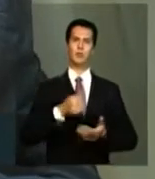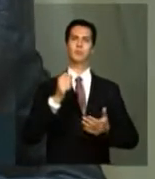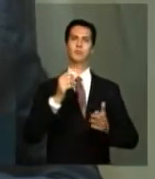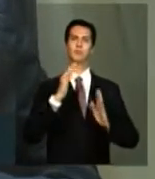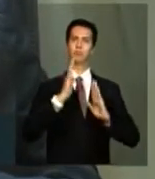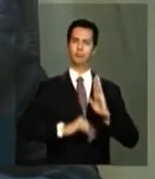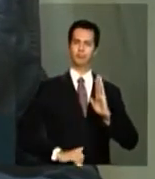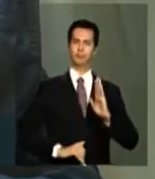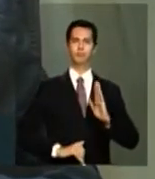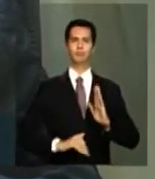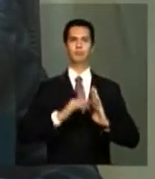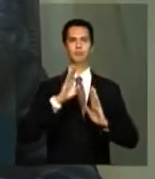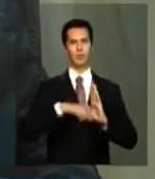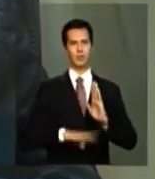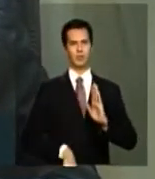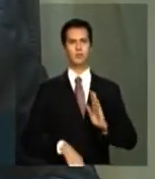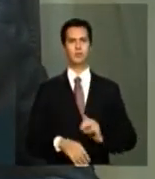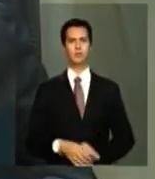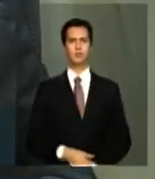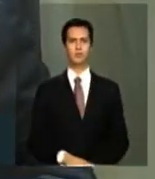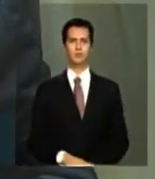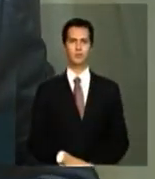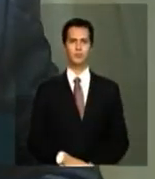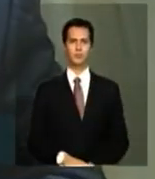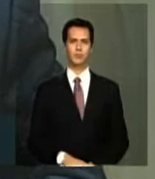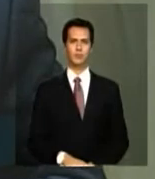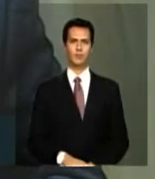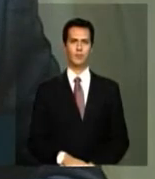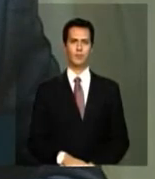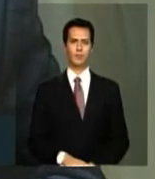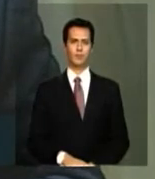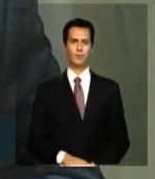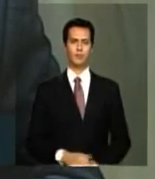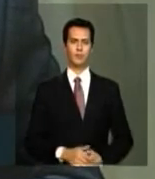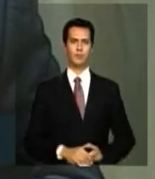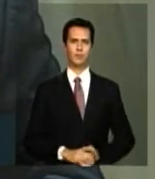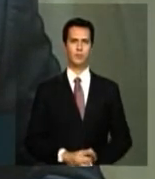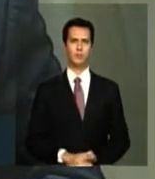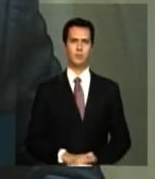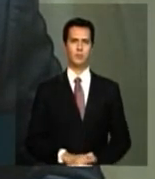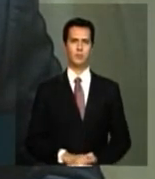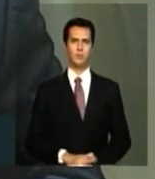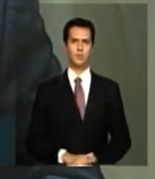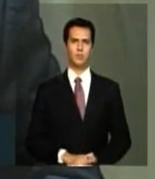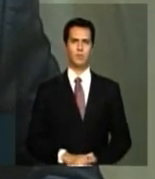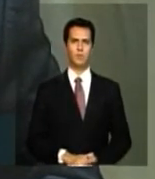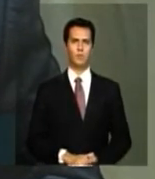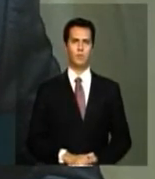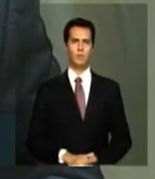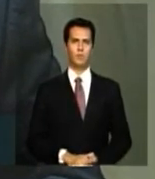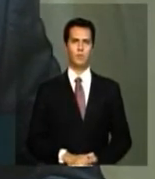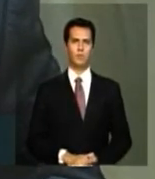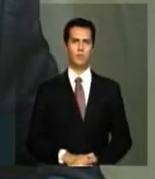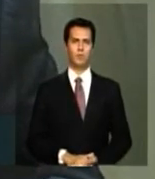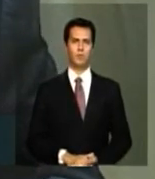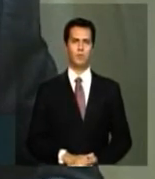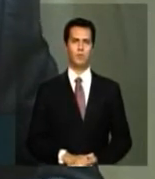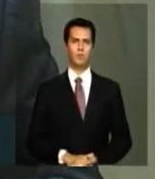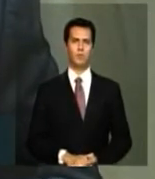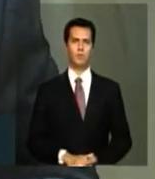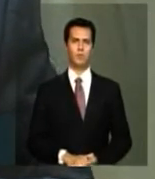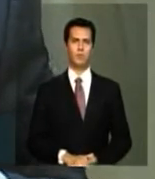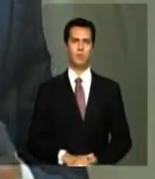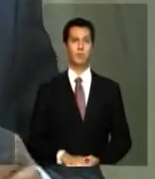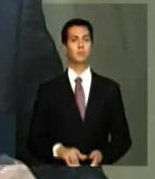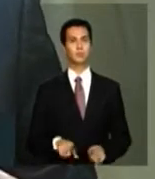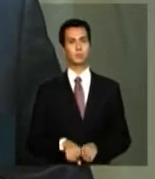só aí custo final tá certo mais as reduções que virão da redução de